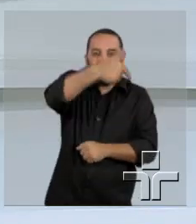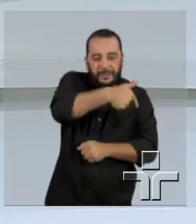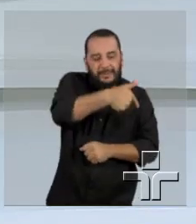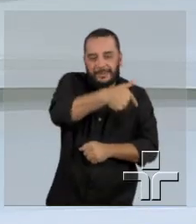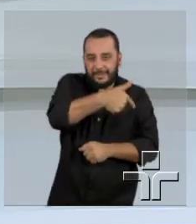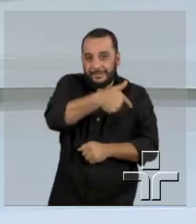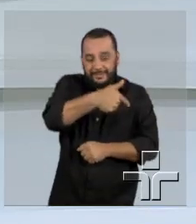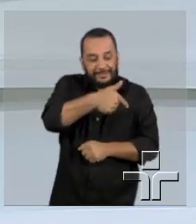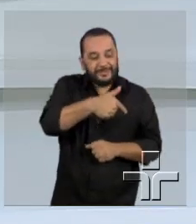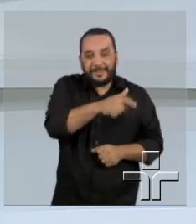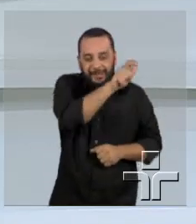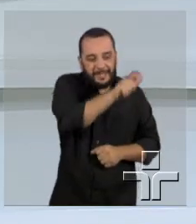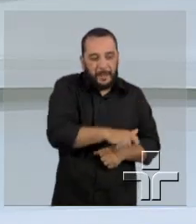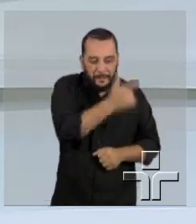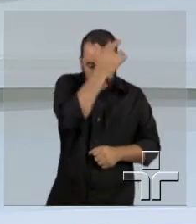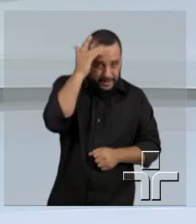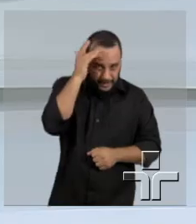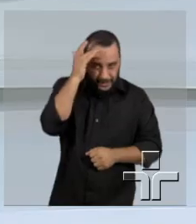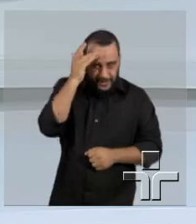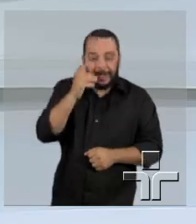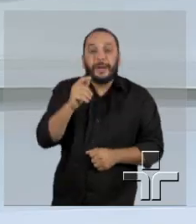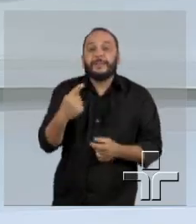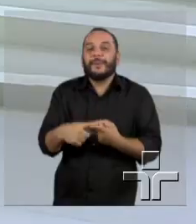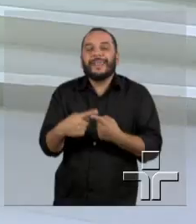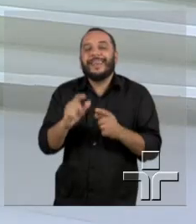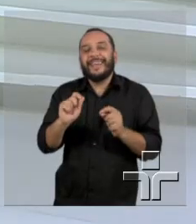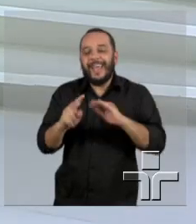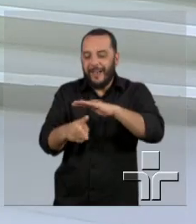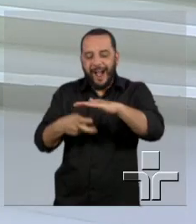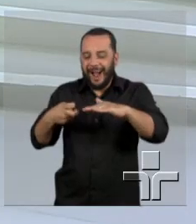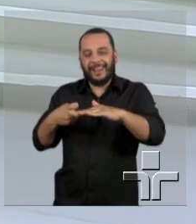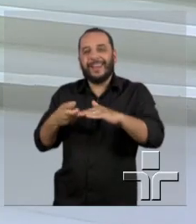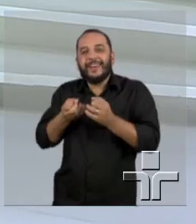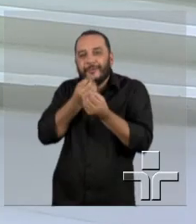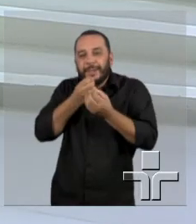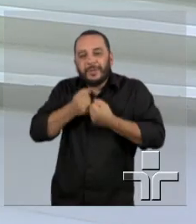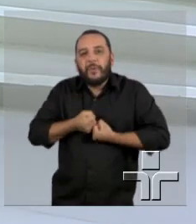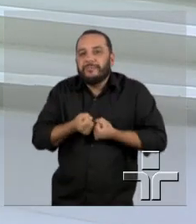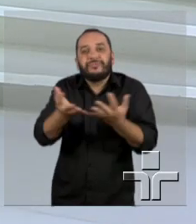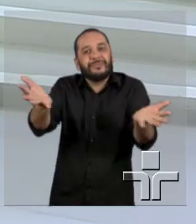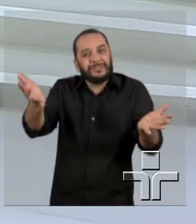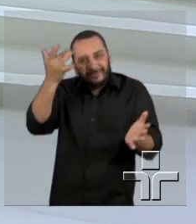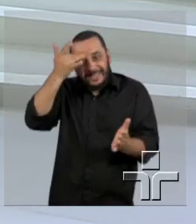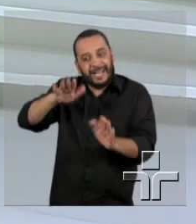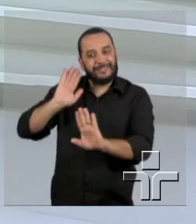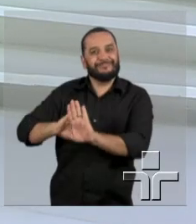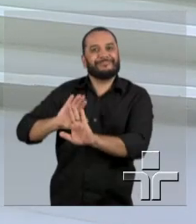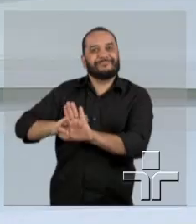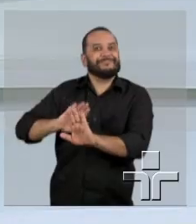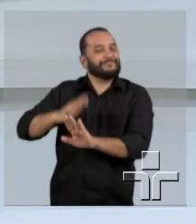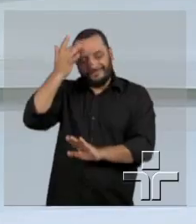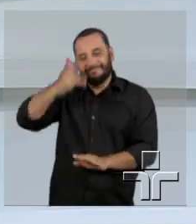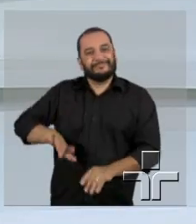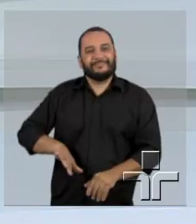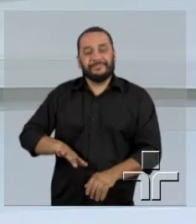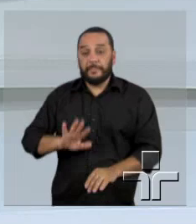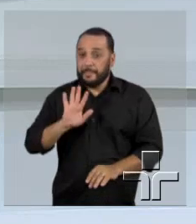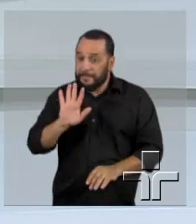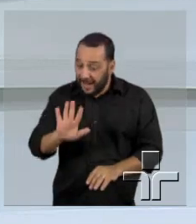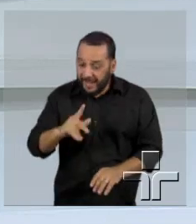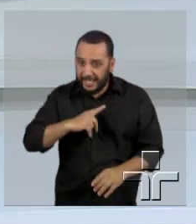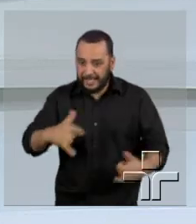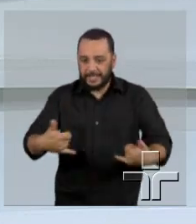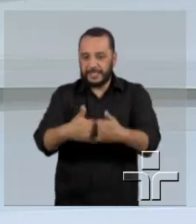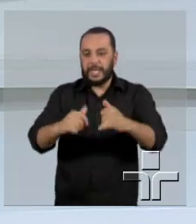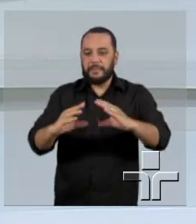do hacker, né? Que está vazando essas mensagens. Essas mensagens podem ser usadas como prova, no caso,